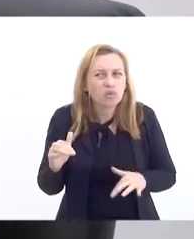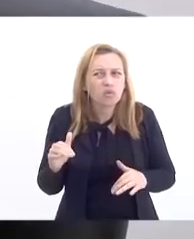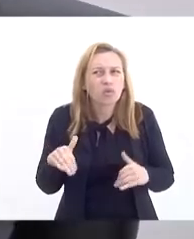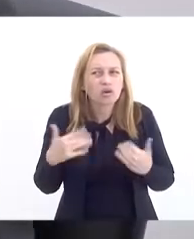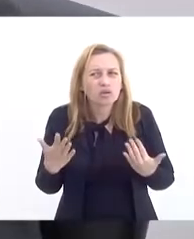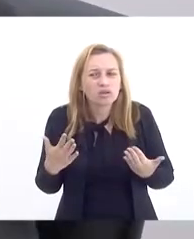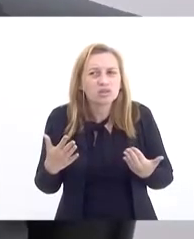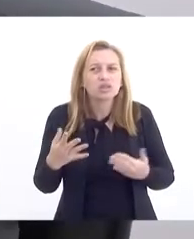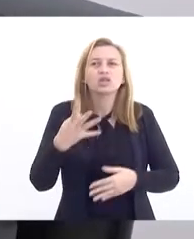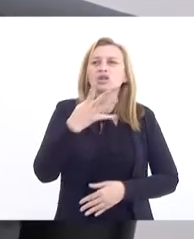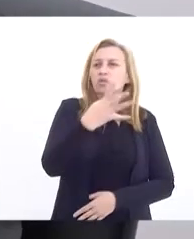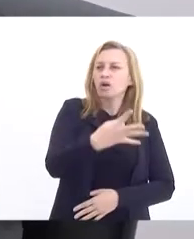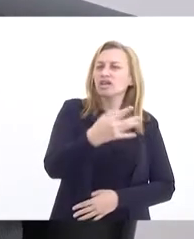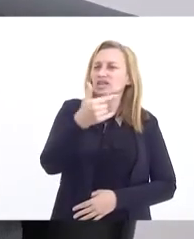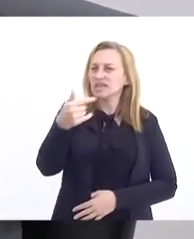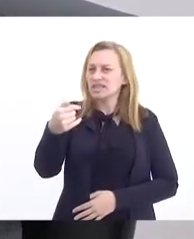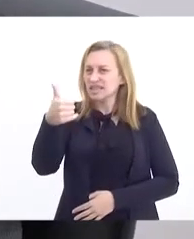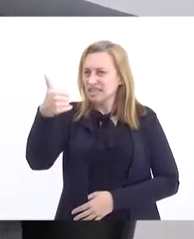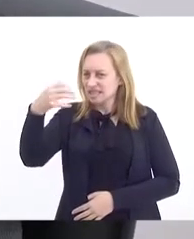É o